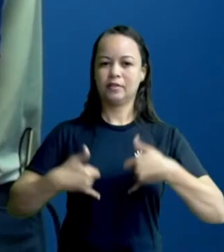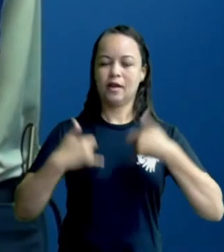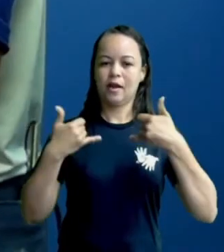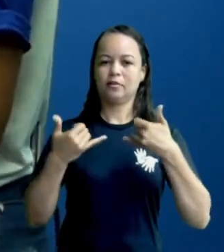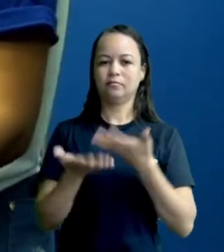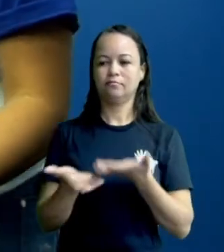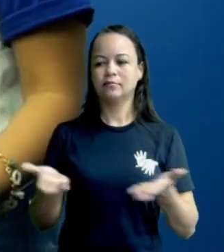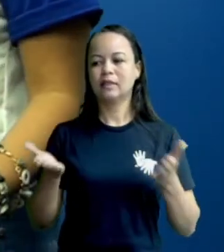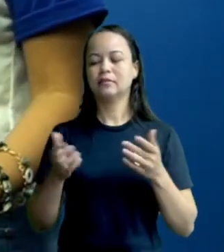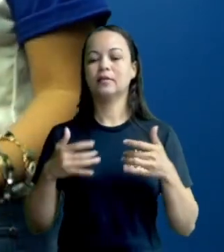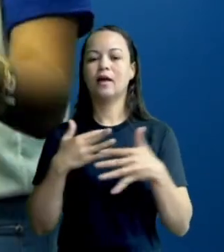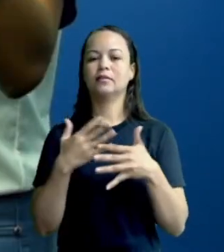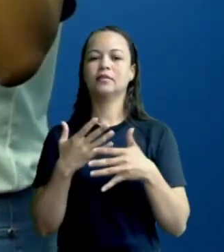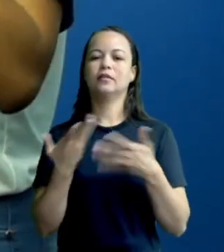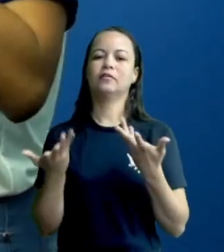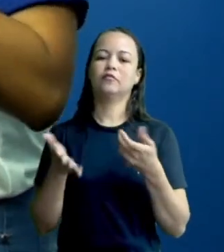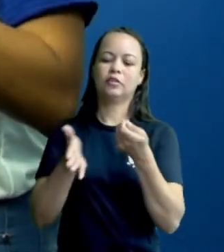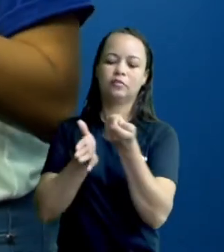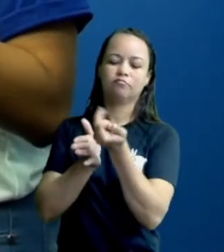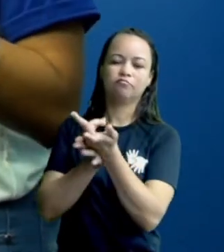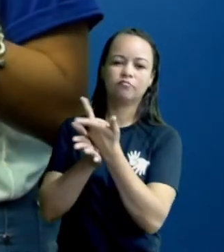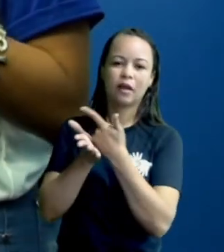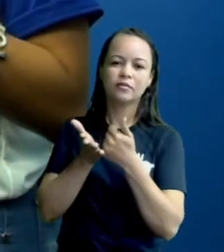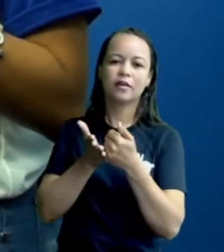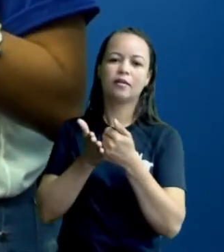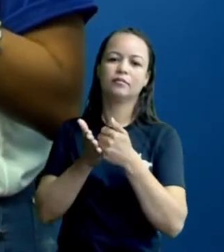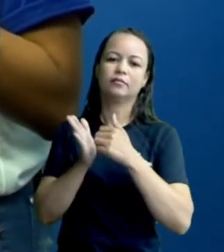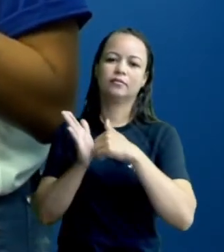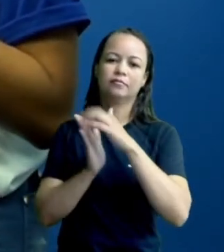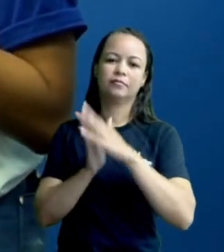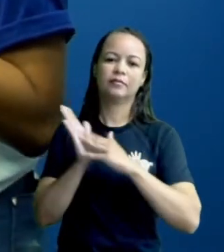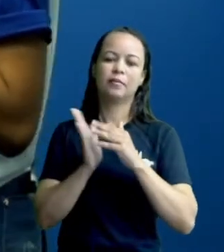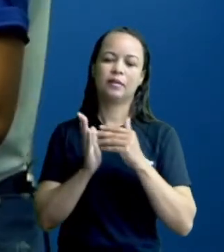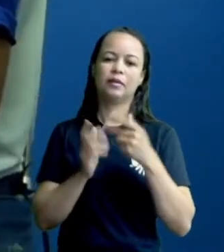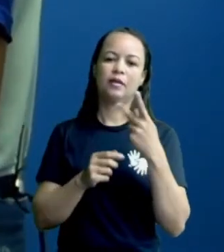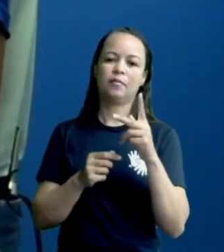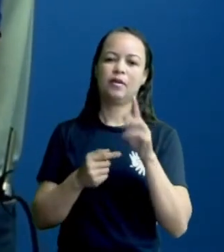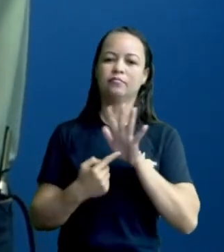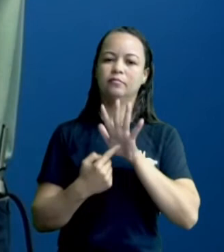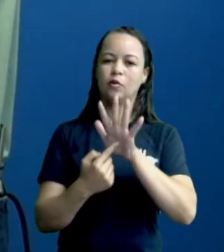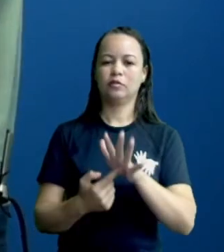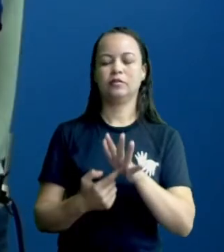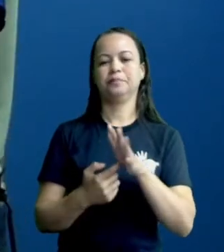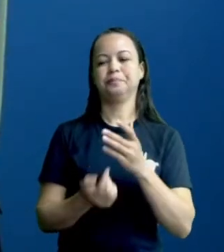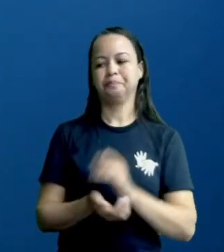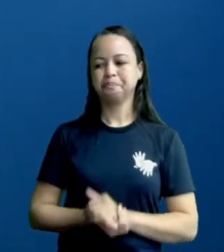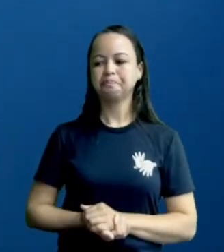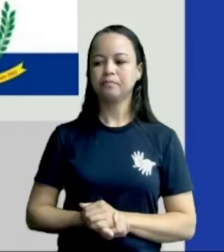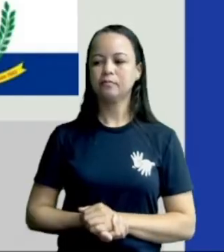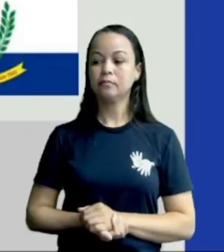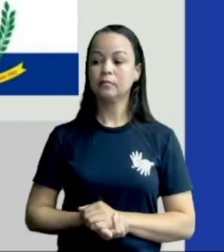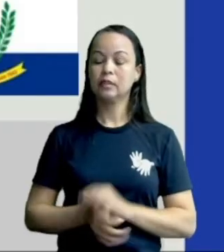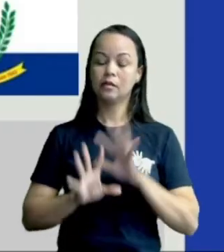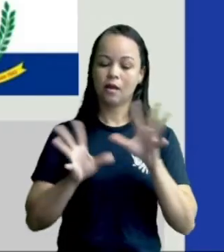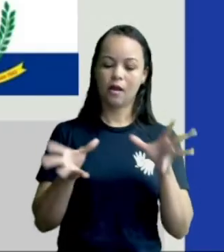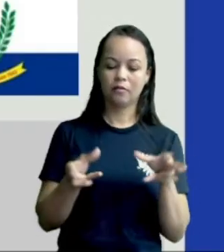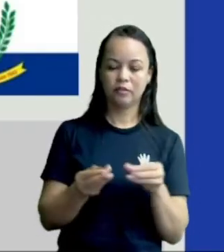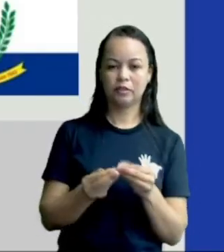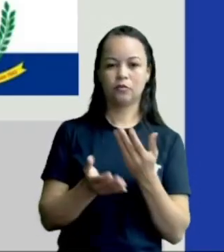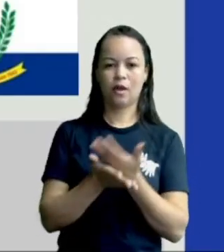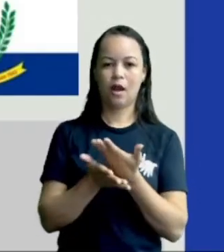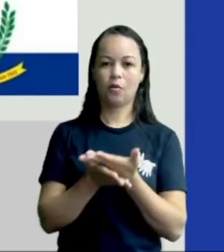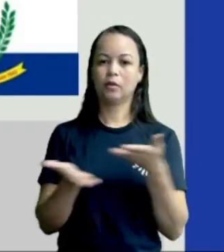aí, ó, o desenho da bandeira para evidenciar a tua cidade, tá certo? E a nossa revisão da nossa aula de